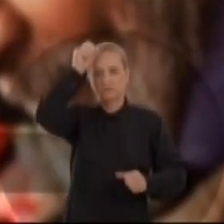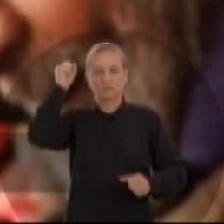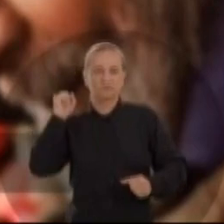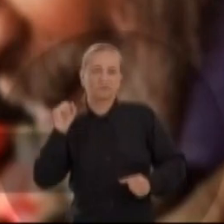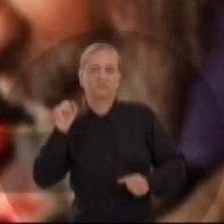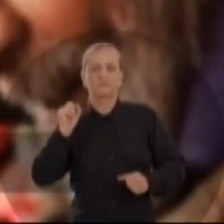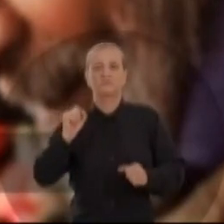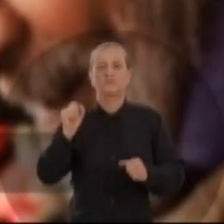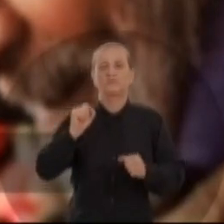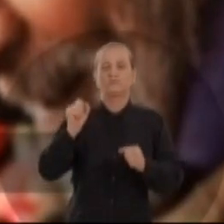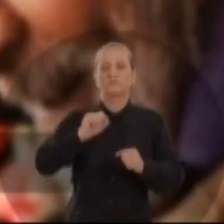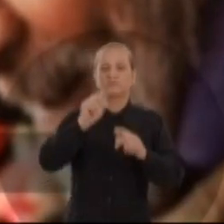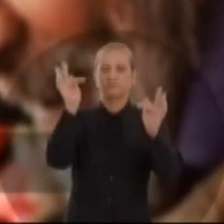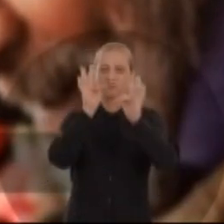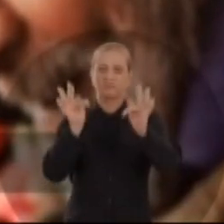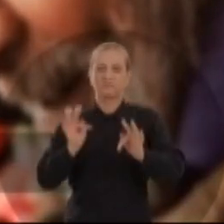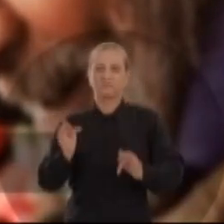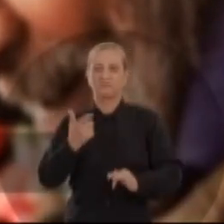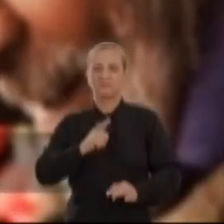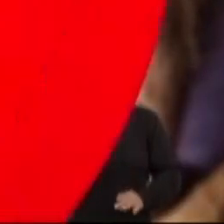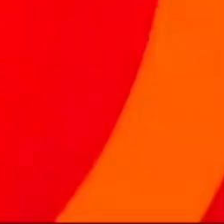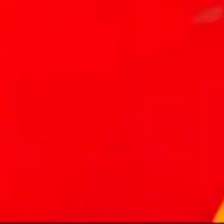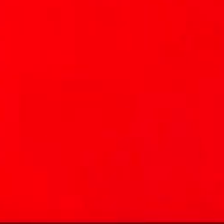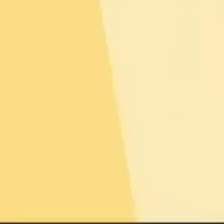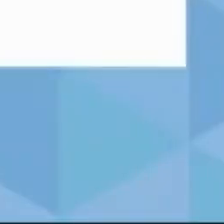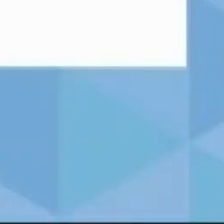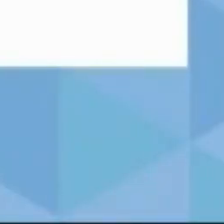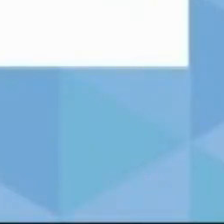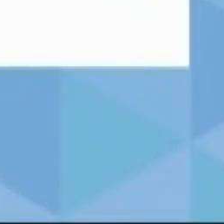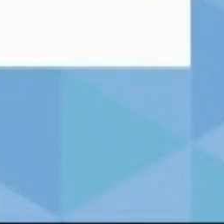Mato Grosso do Sul e fazer o Brasil ser feliz de novo.